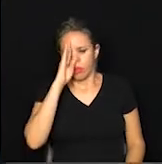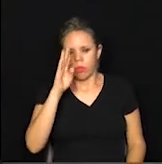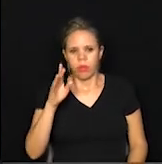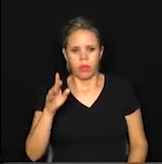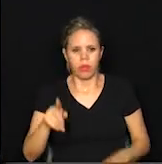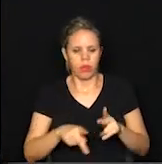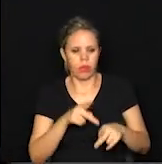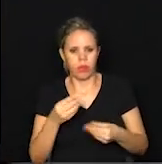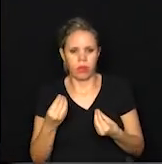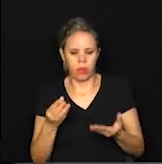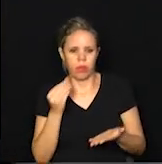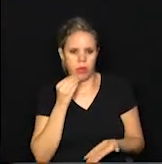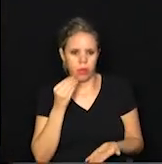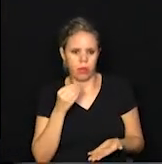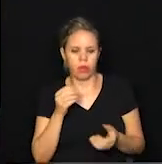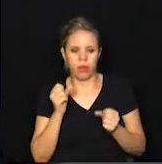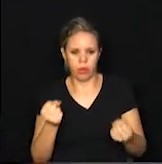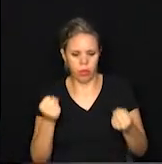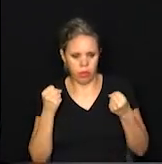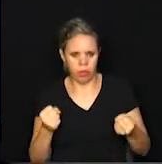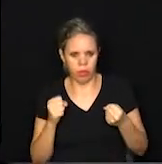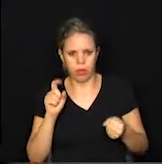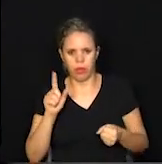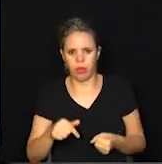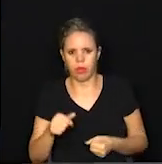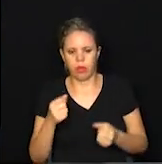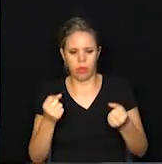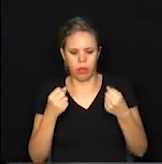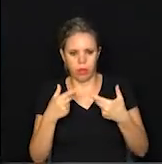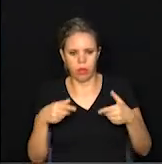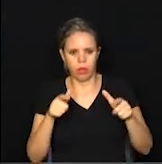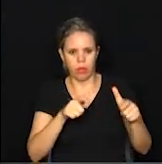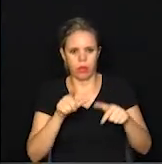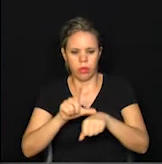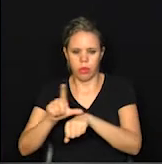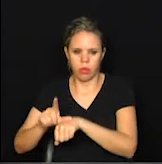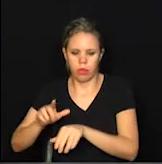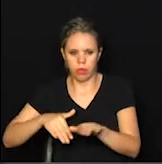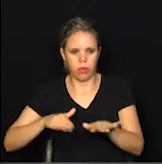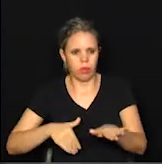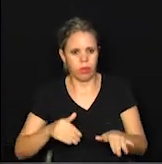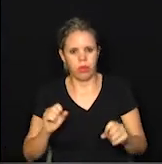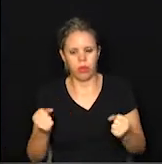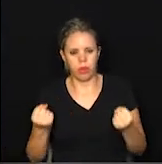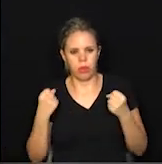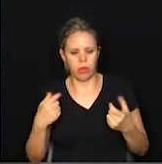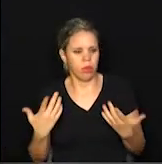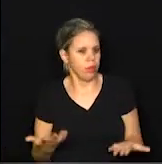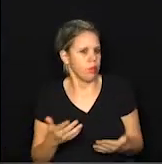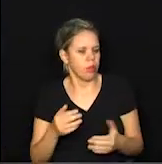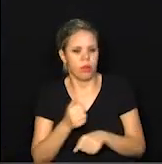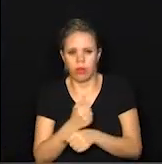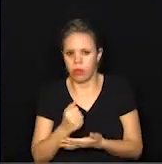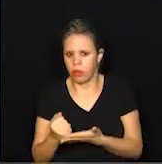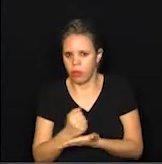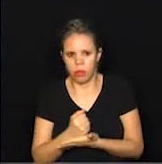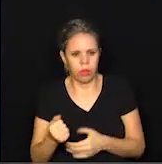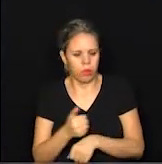empregadores dos profissionais de educação física são as academias e os clubes sociais. Com isso, nós tivemos